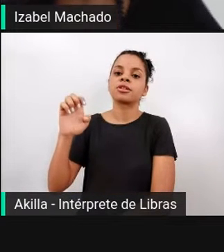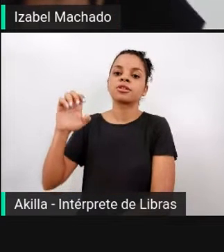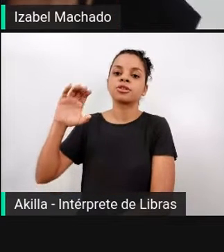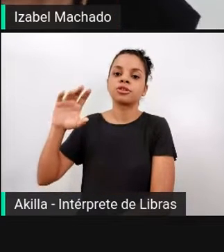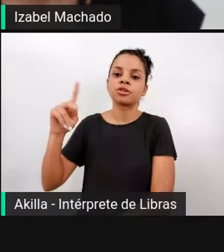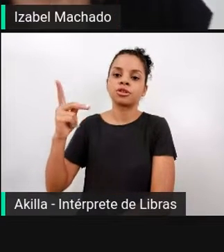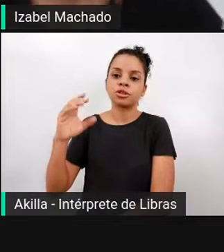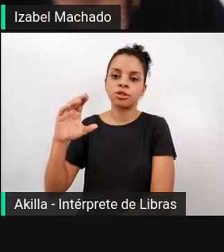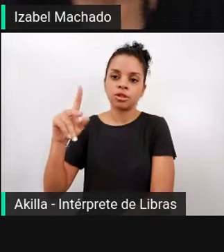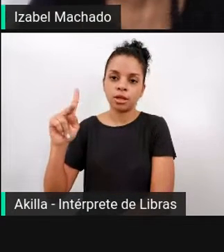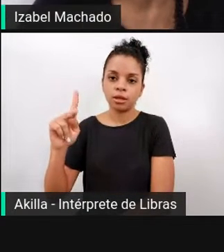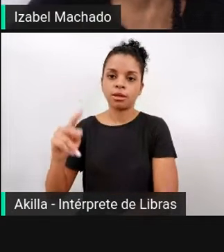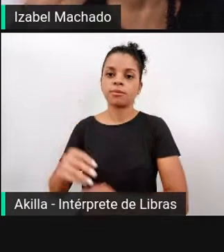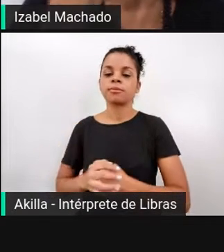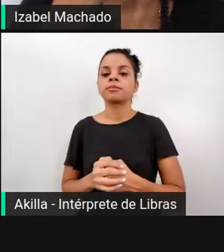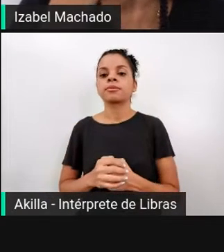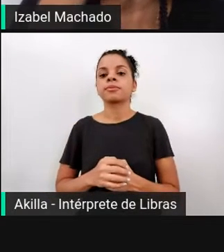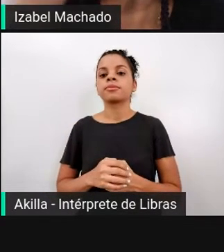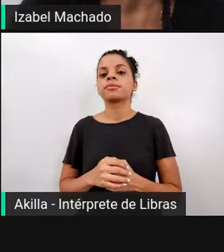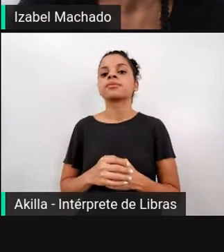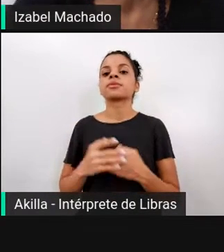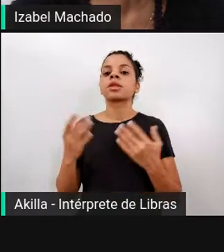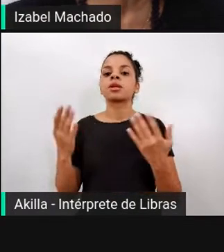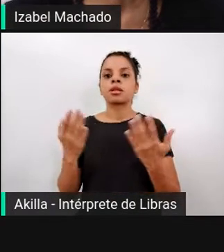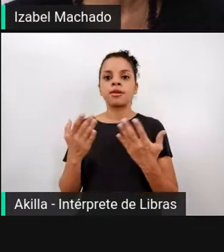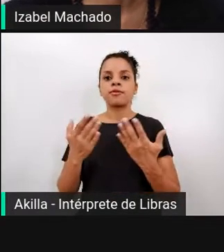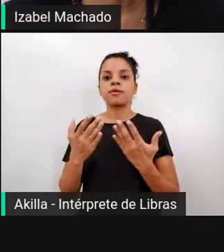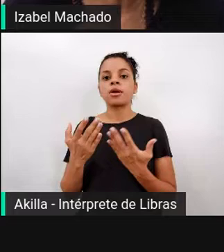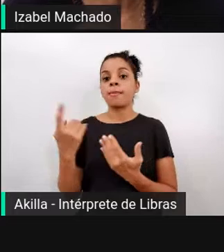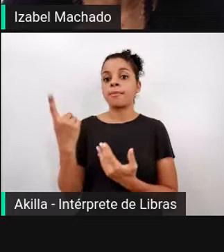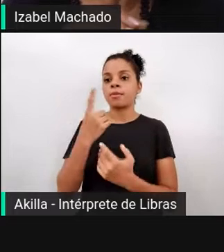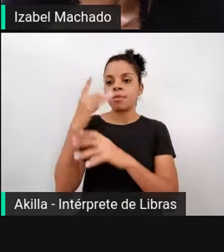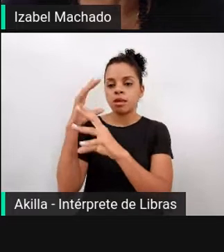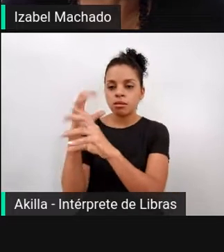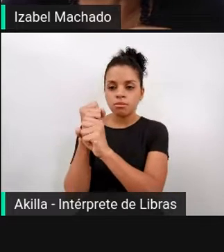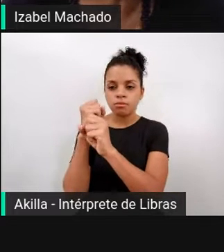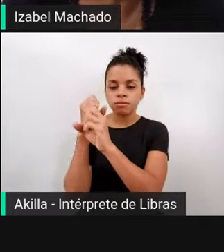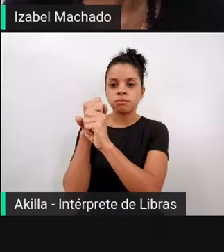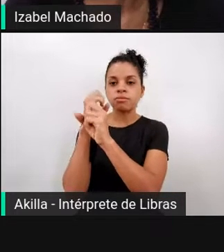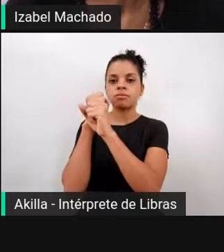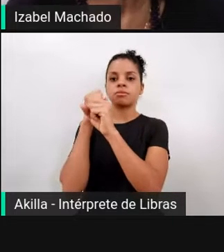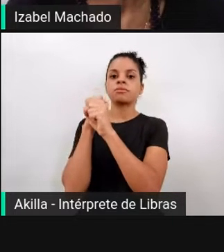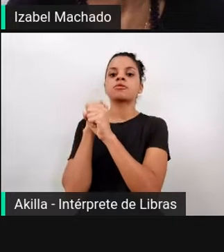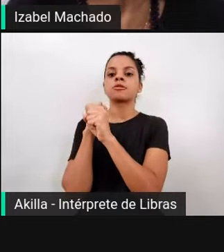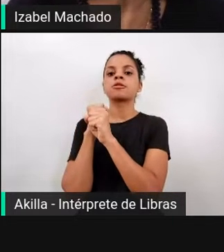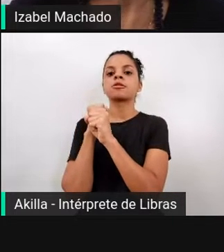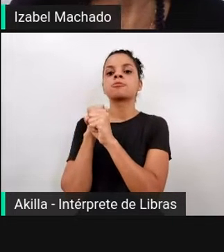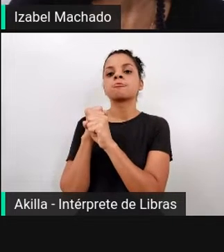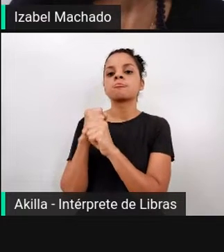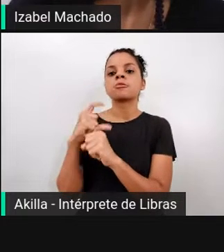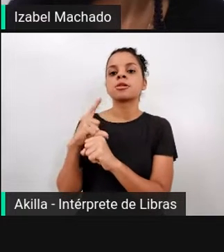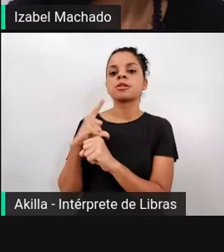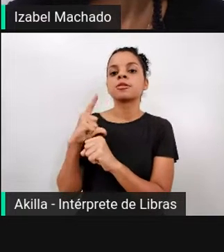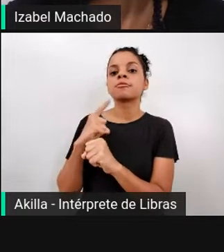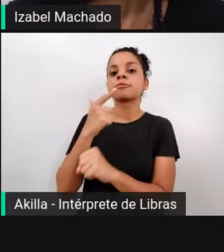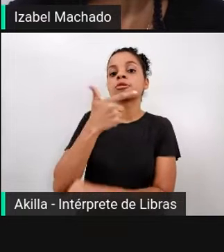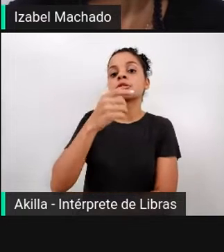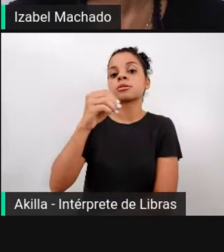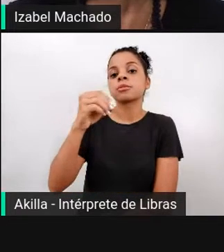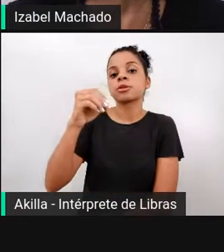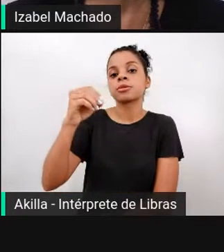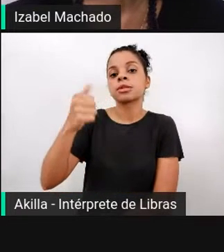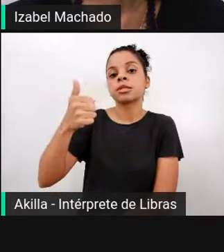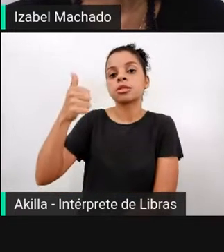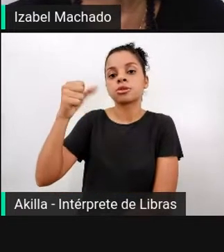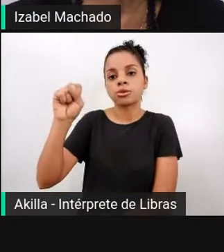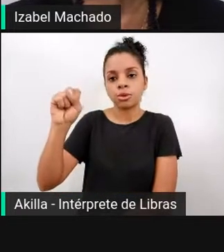Institucionalmente, nós fizemos já um primeiro levantamento, o primeiro registro de embrião de serviço de checagem foi em 2018, com uma ação